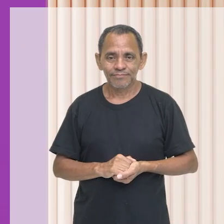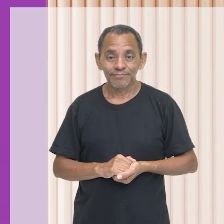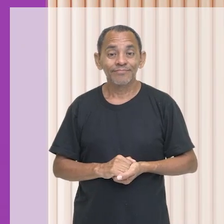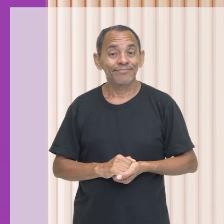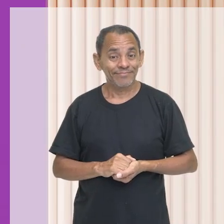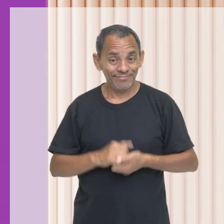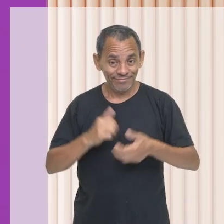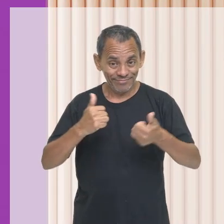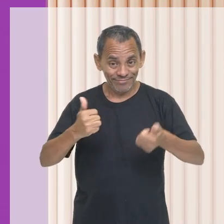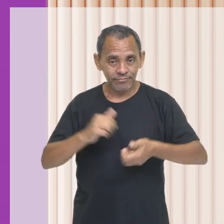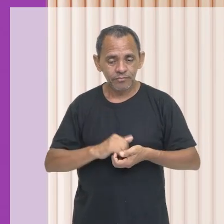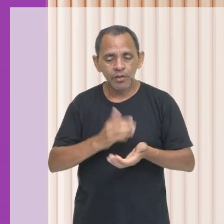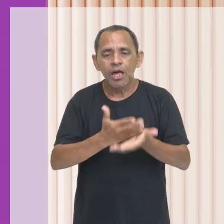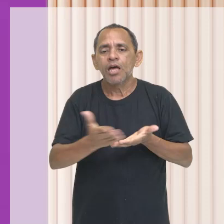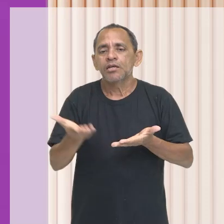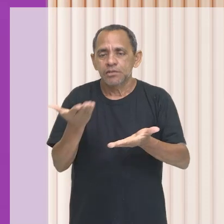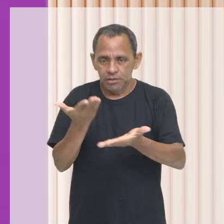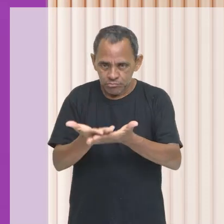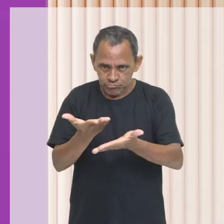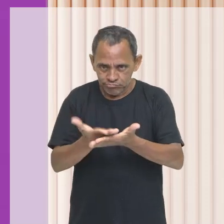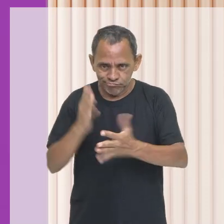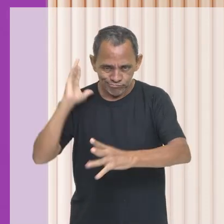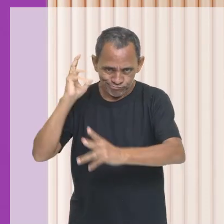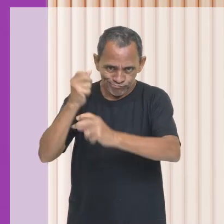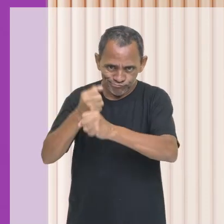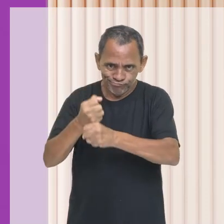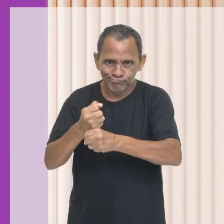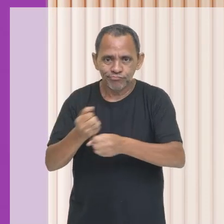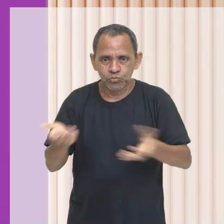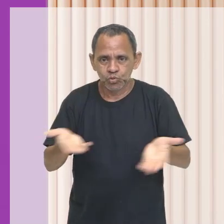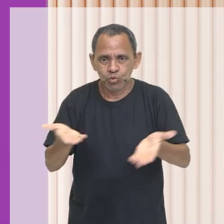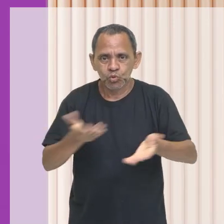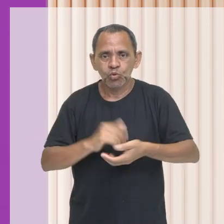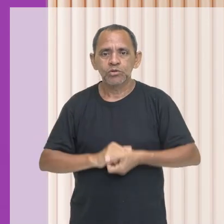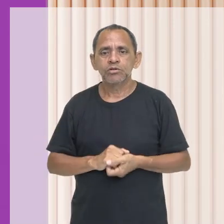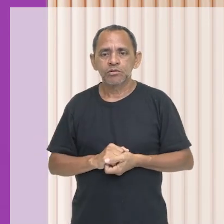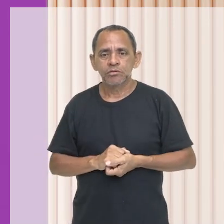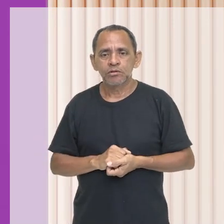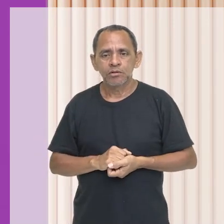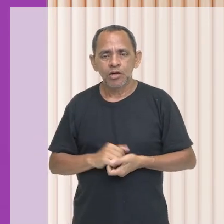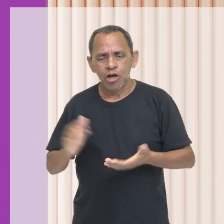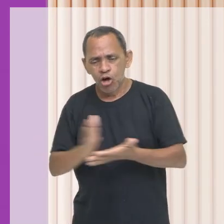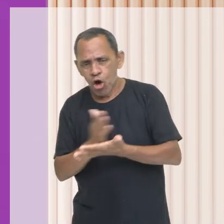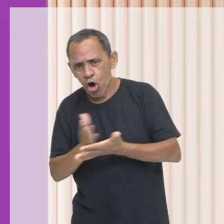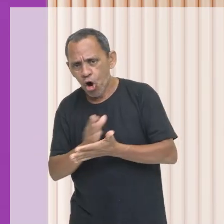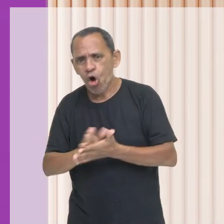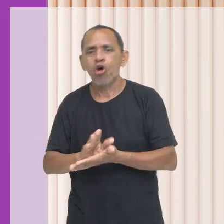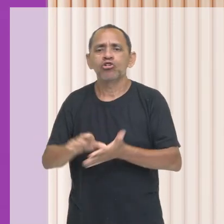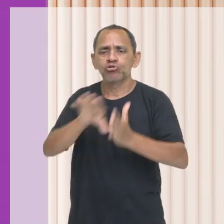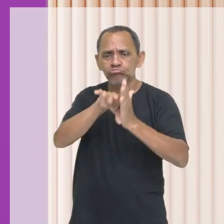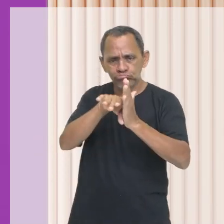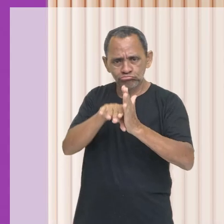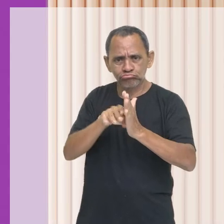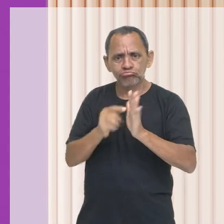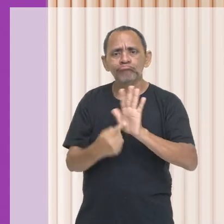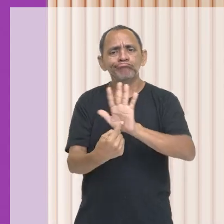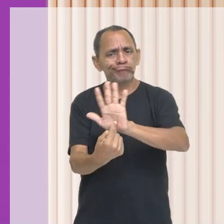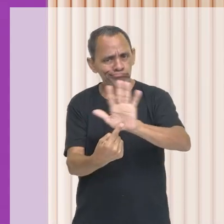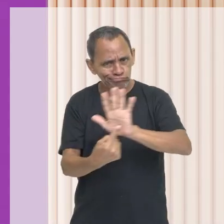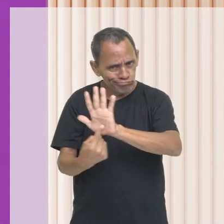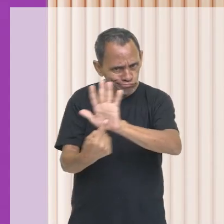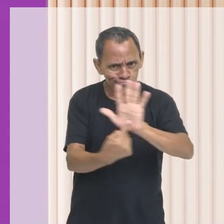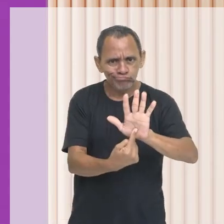Muito bem, vamos dar início à nossa revisão, relembrando alguns conceitos que nós apresentamos aqui na unidade